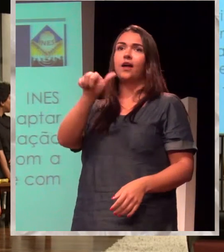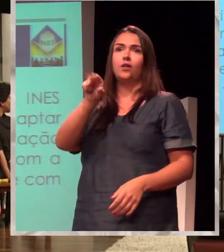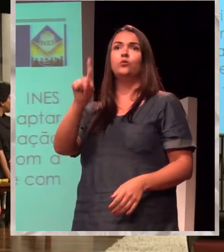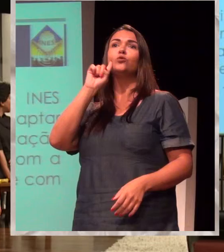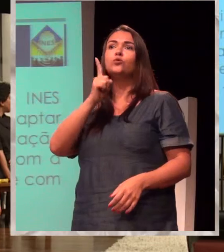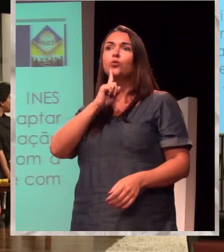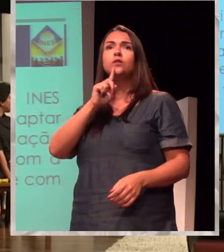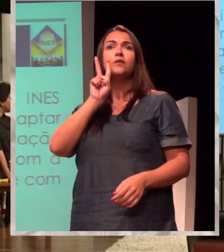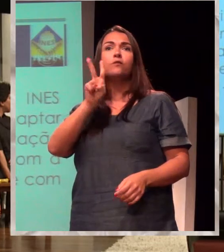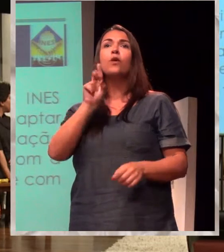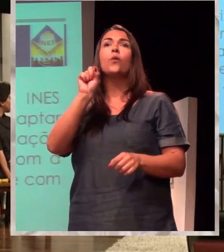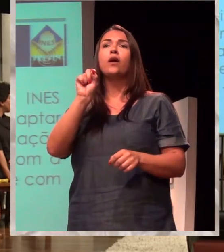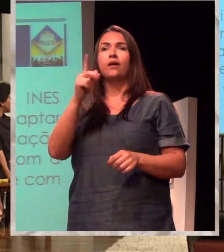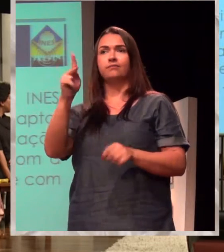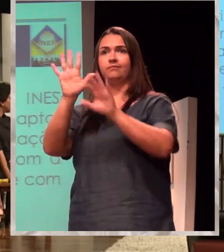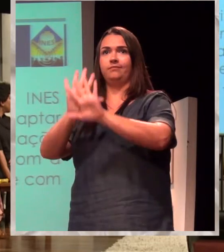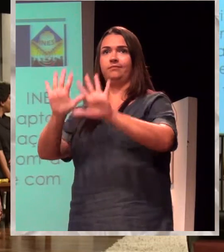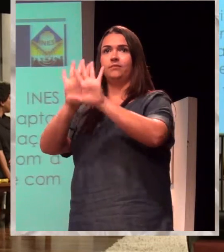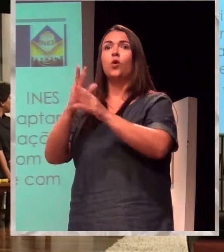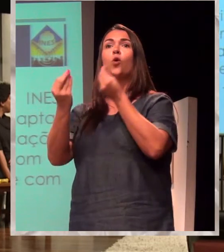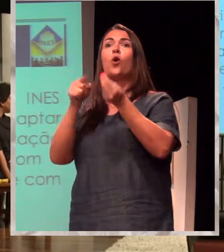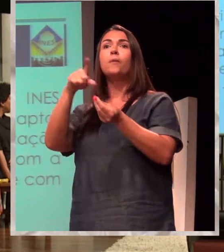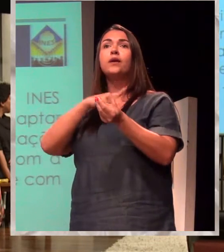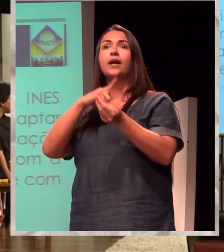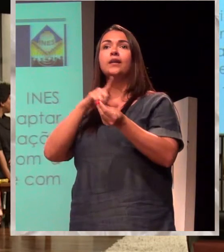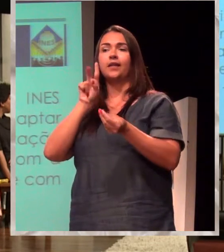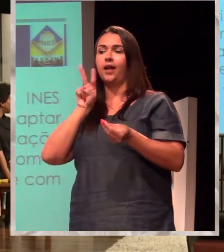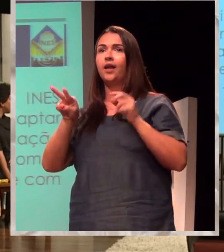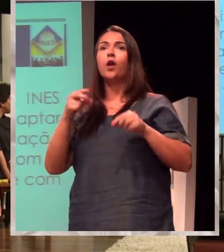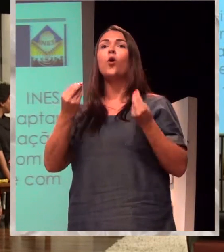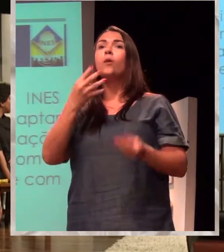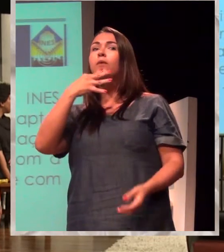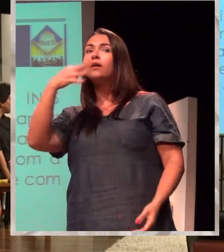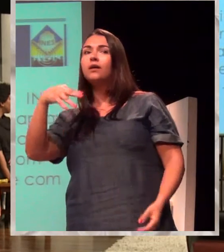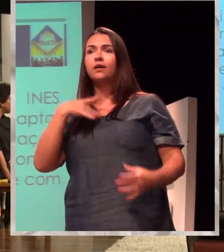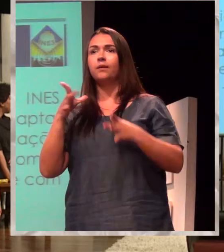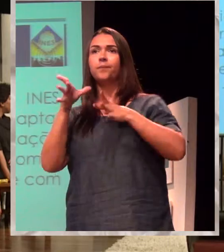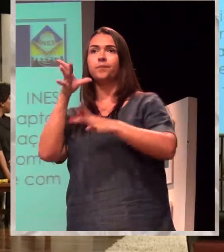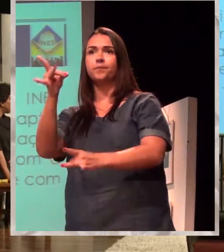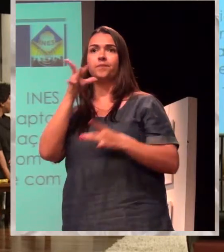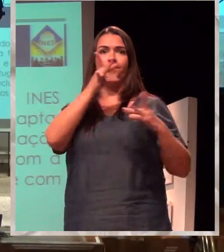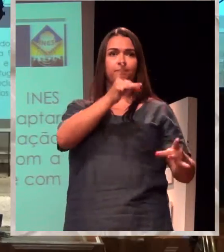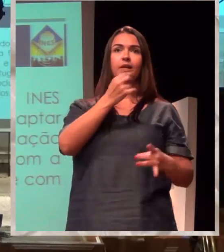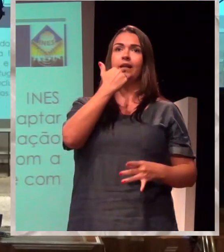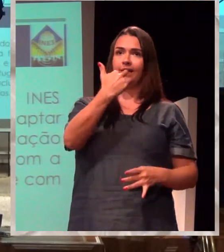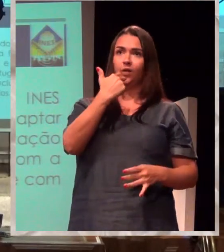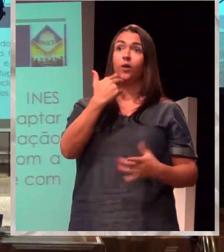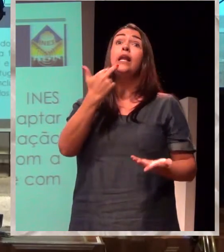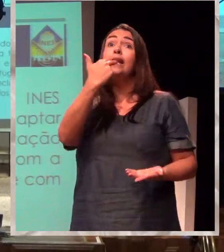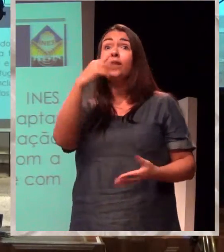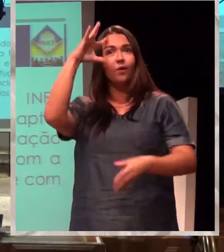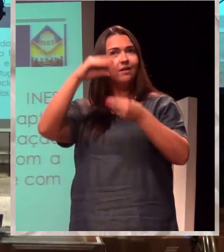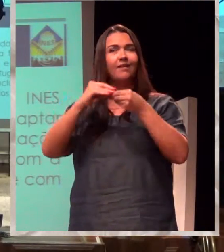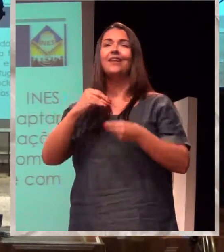de captar, nos seus dizeres, essa relação de identificação com as línguas, com a escola, as línguas que eu